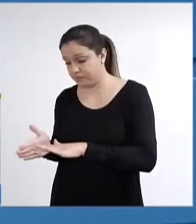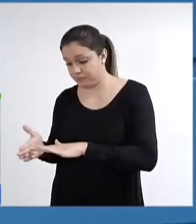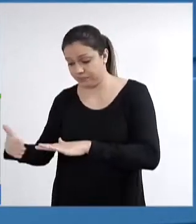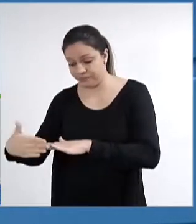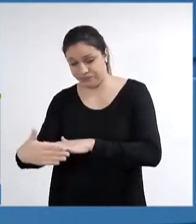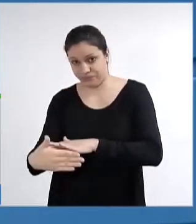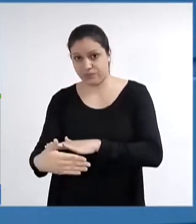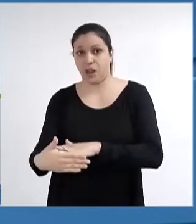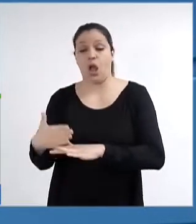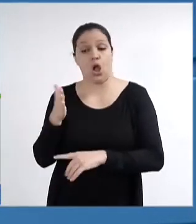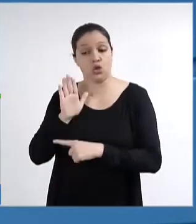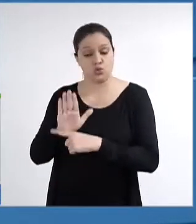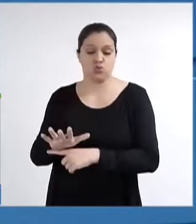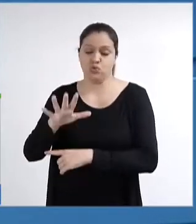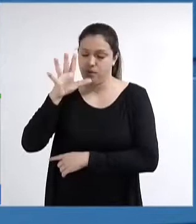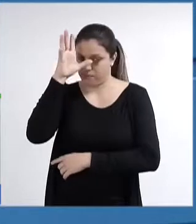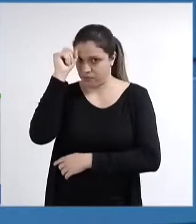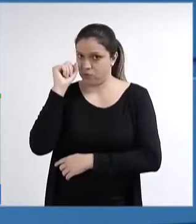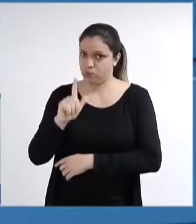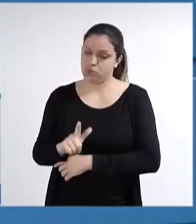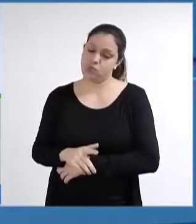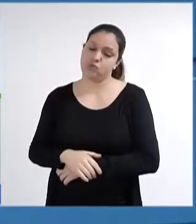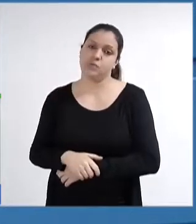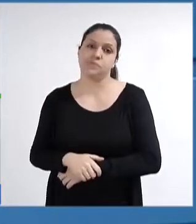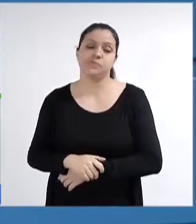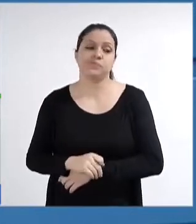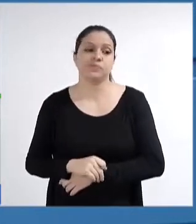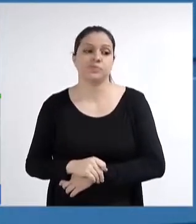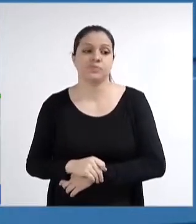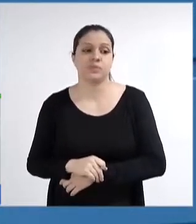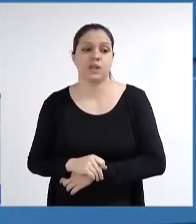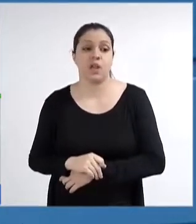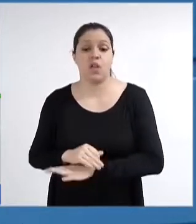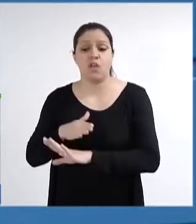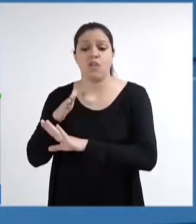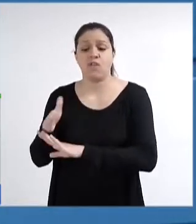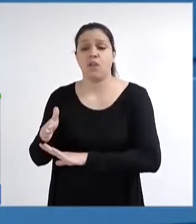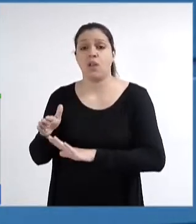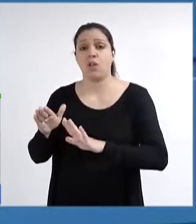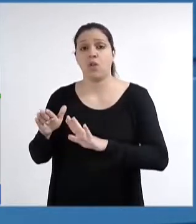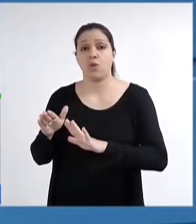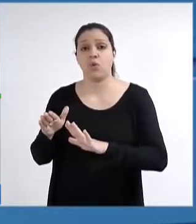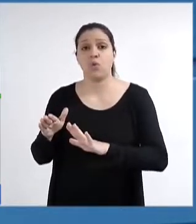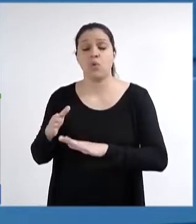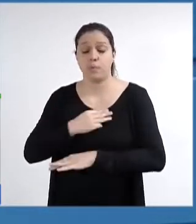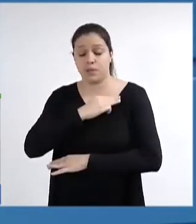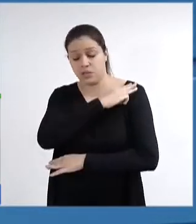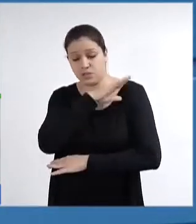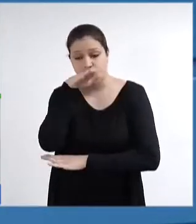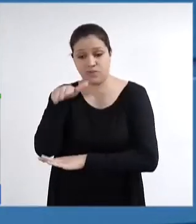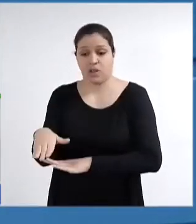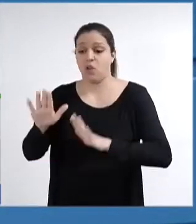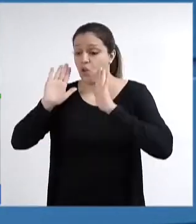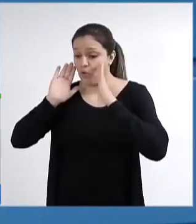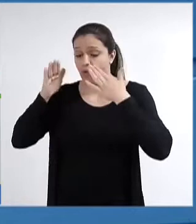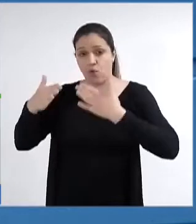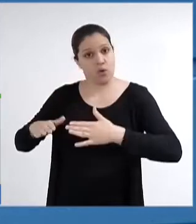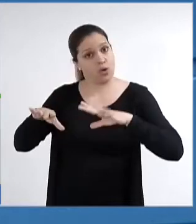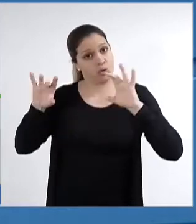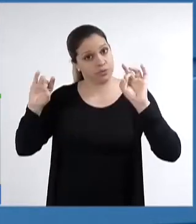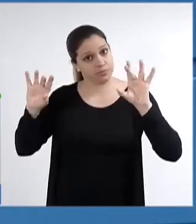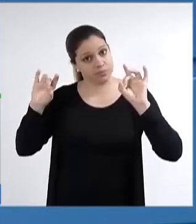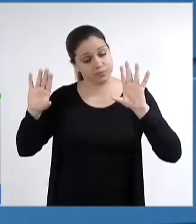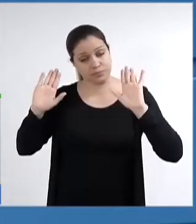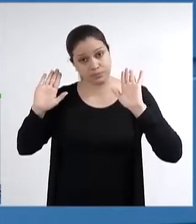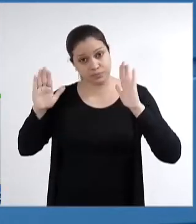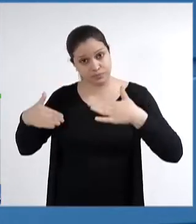questão. Na verdade, ele veio para tratar de um assunto específico que está sendo desenvolvido pela